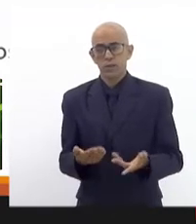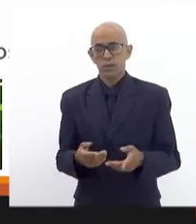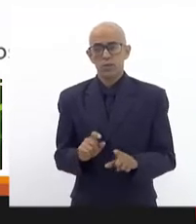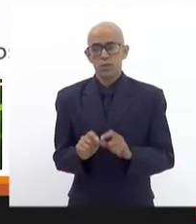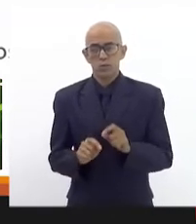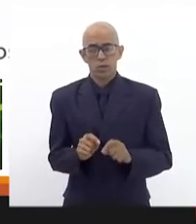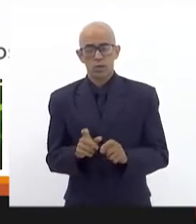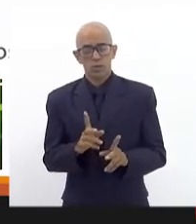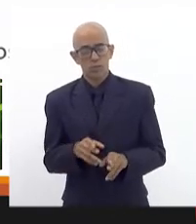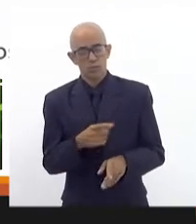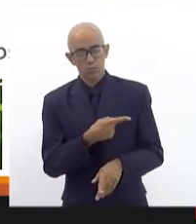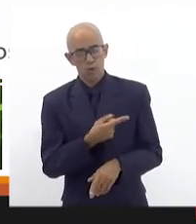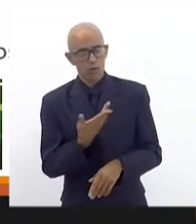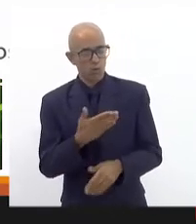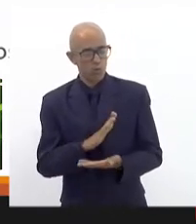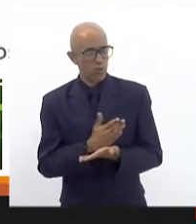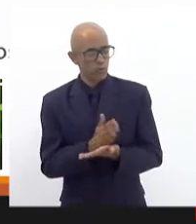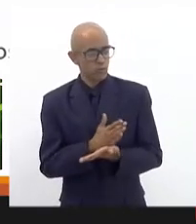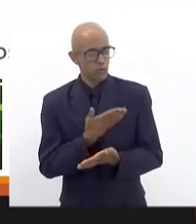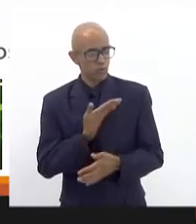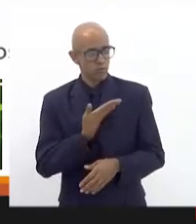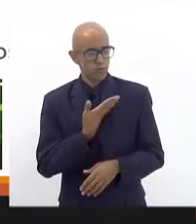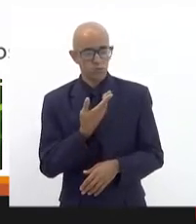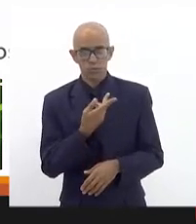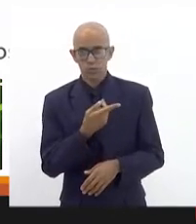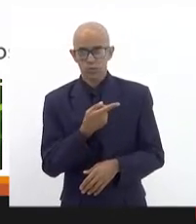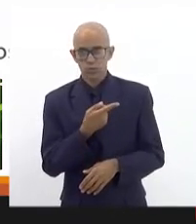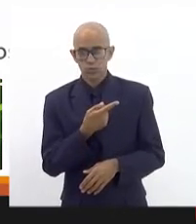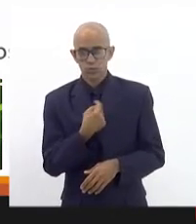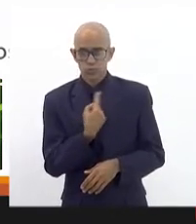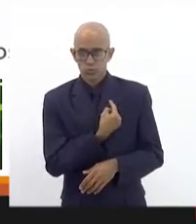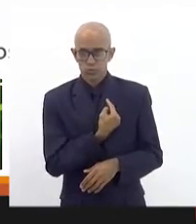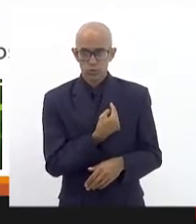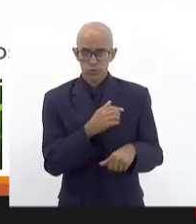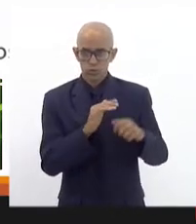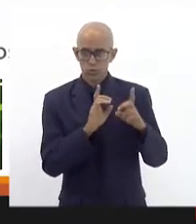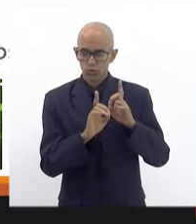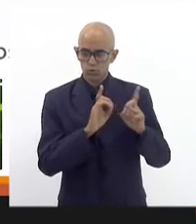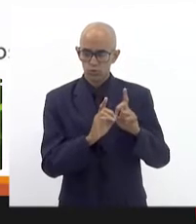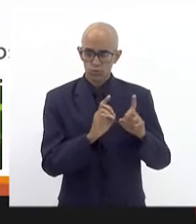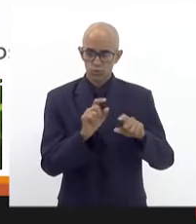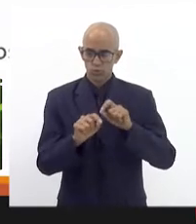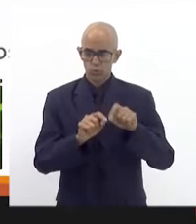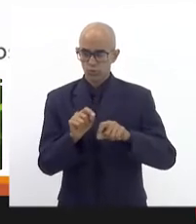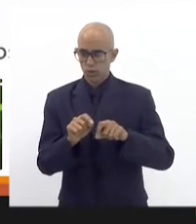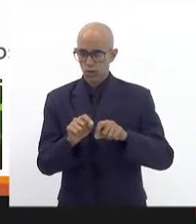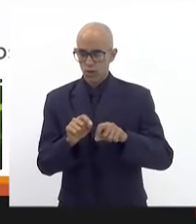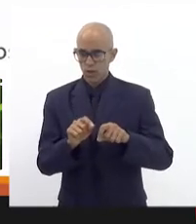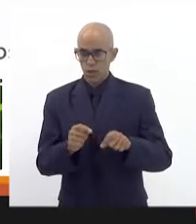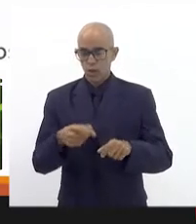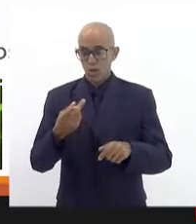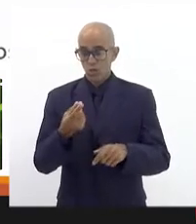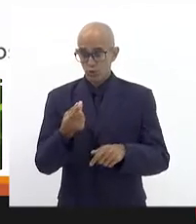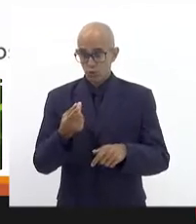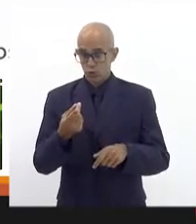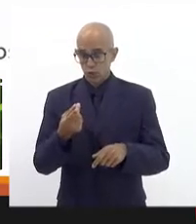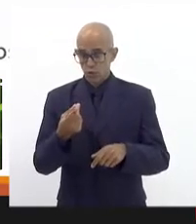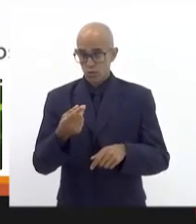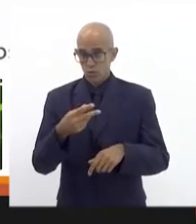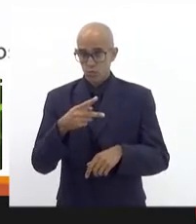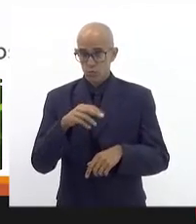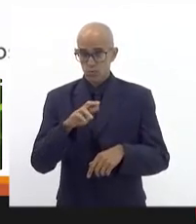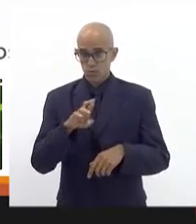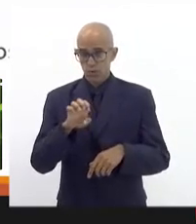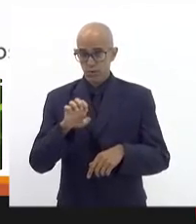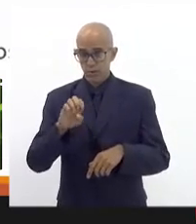o amigo está com pretensões federais, eu diria que o Fundo Social do Pré-Sal, a previsão de ingresso do Fundo